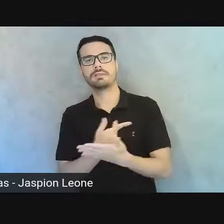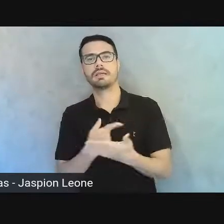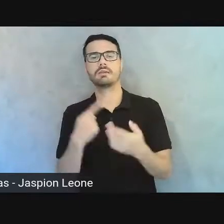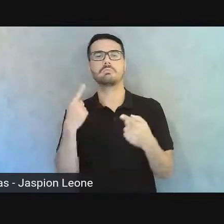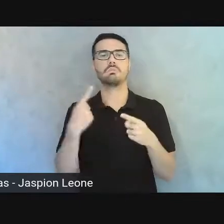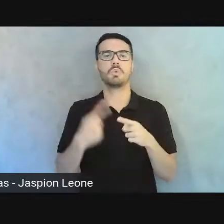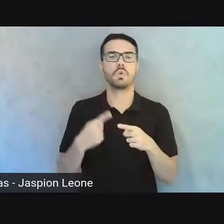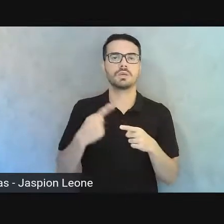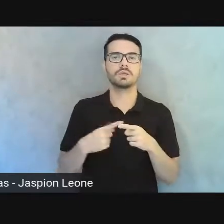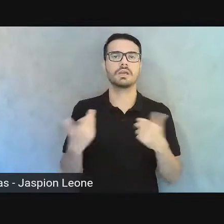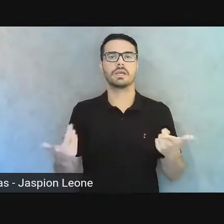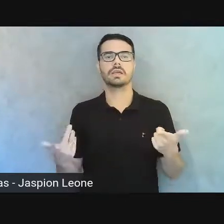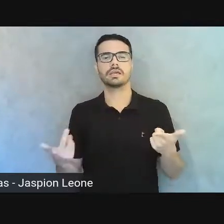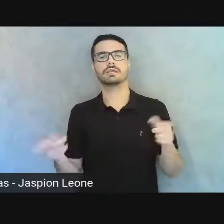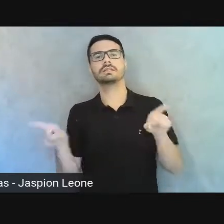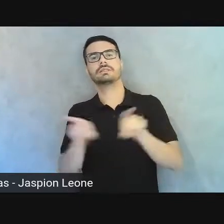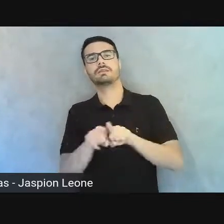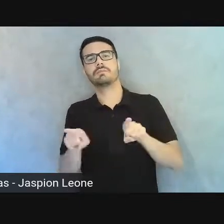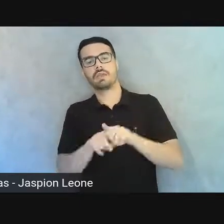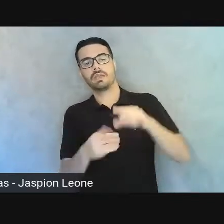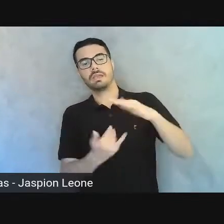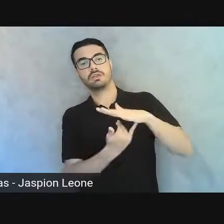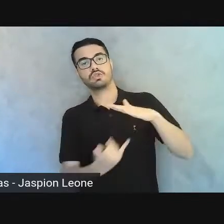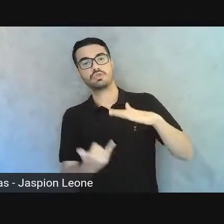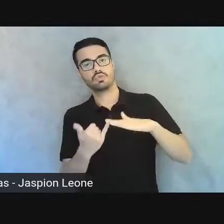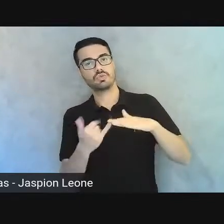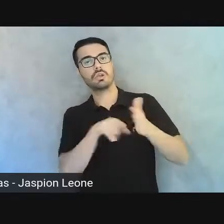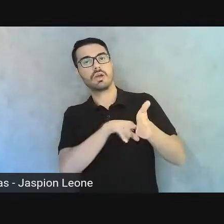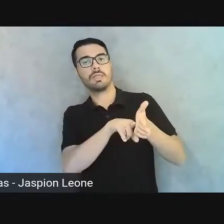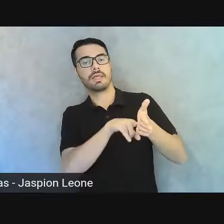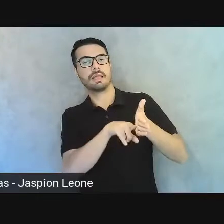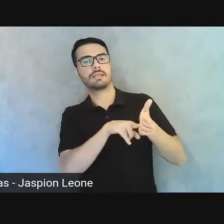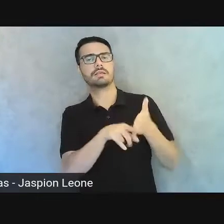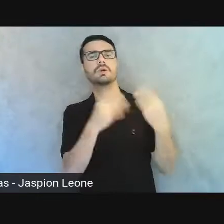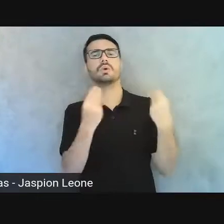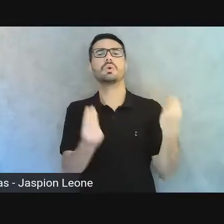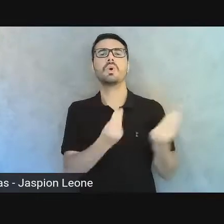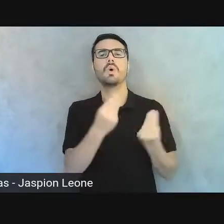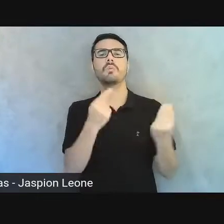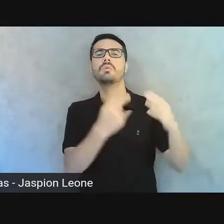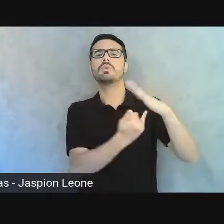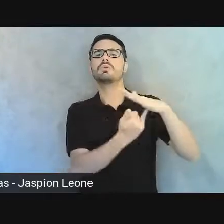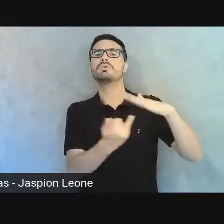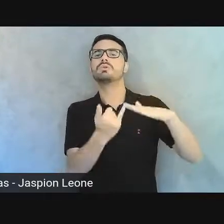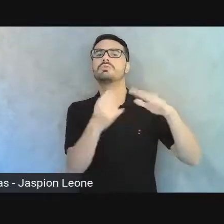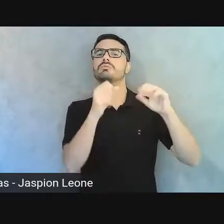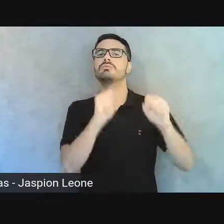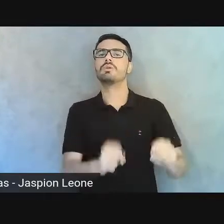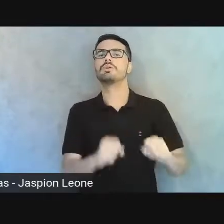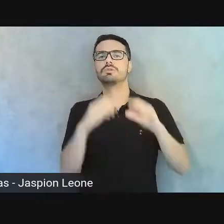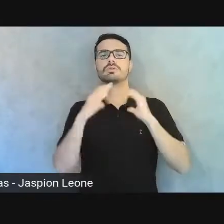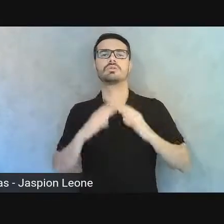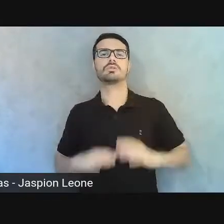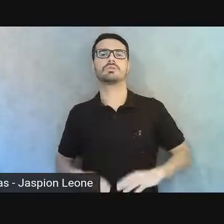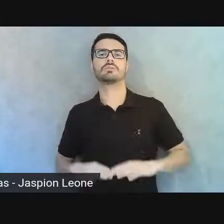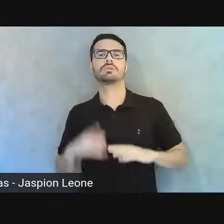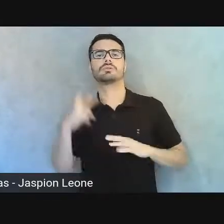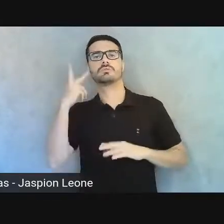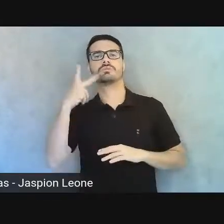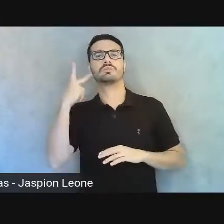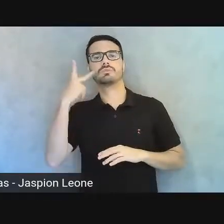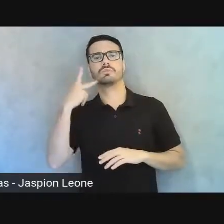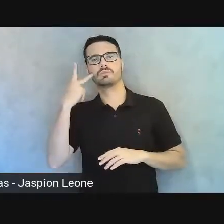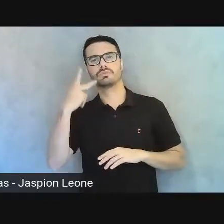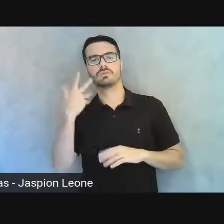decorrentes de incentivos institucionais para entender como esses incentivos podem influenciar o comportamento político,